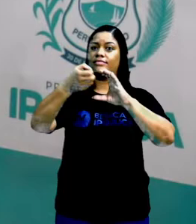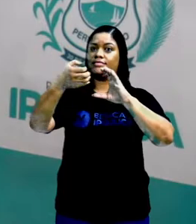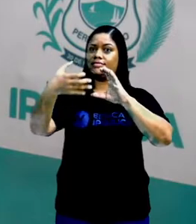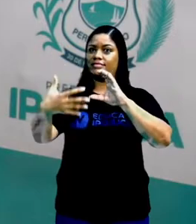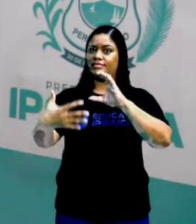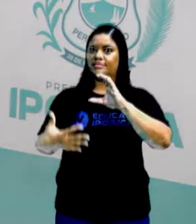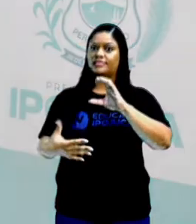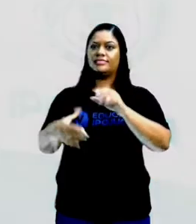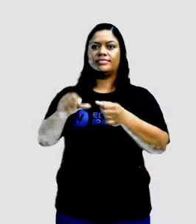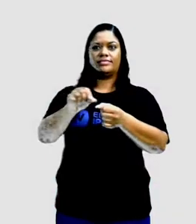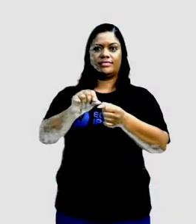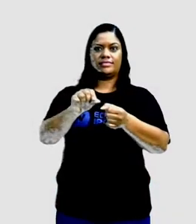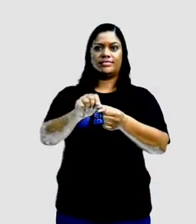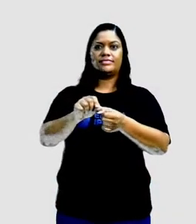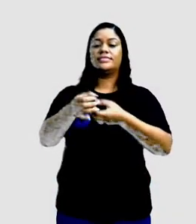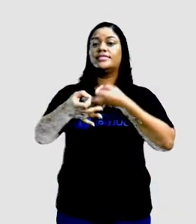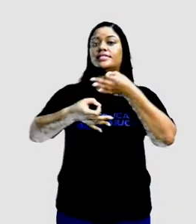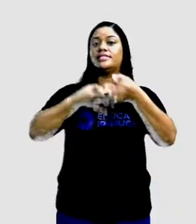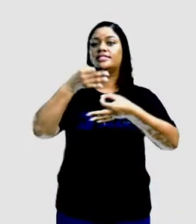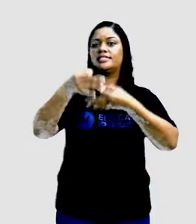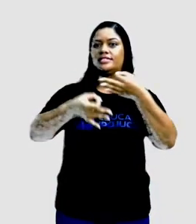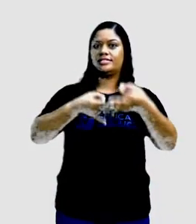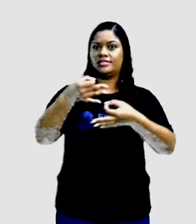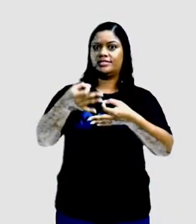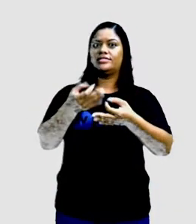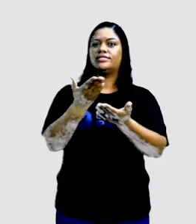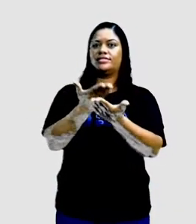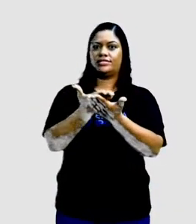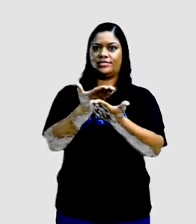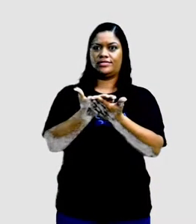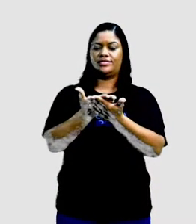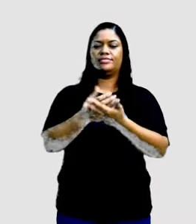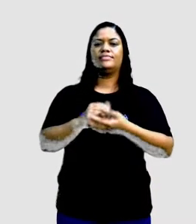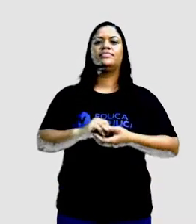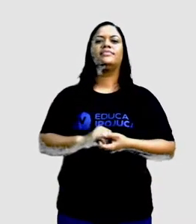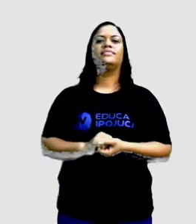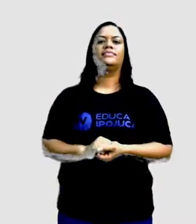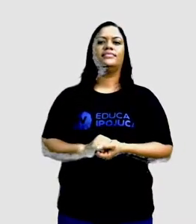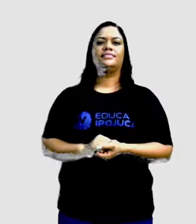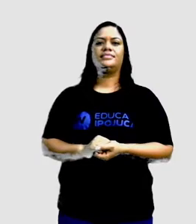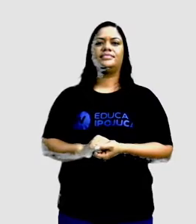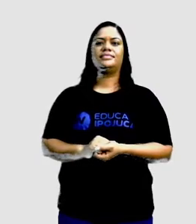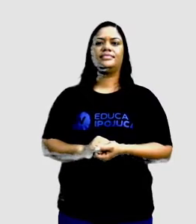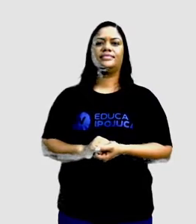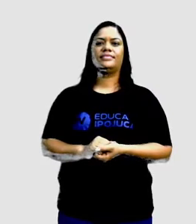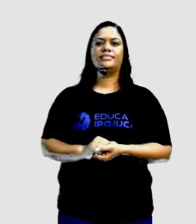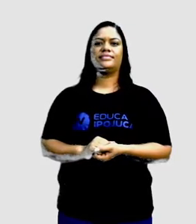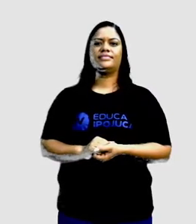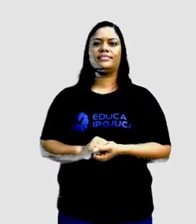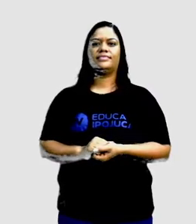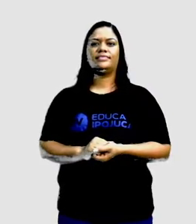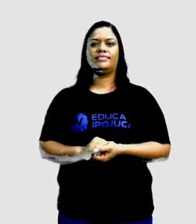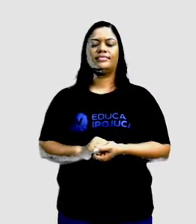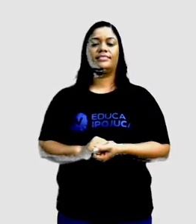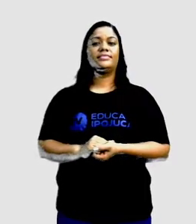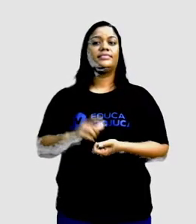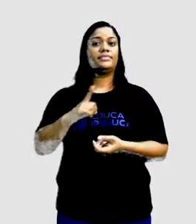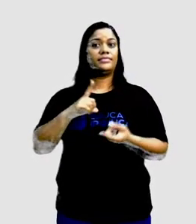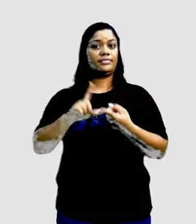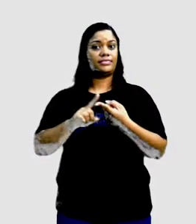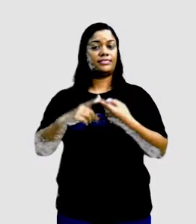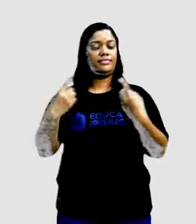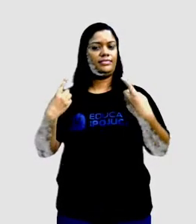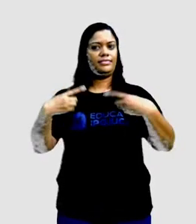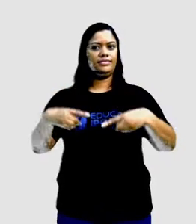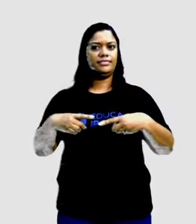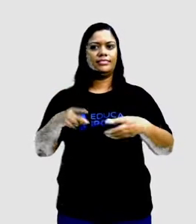características composicionais e discursivas. Foi isso que vimos na aula passada. E aí ficou, né, o